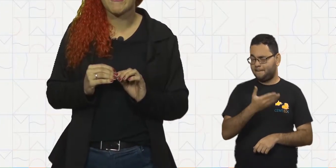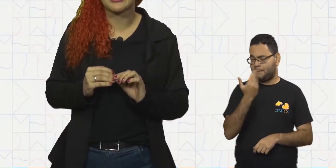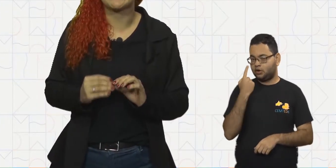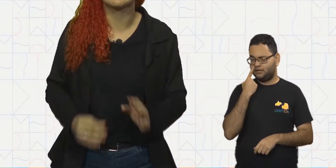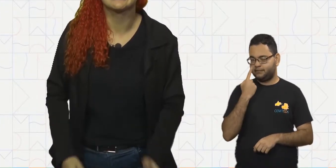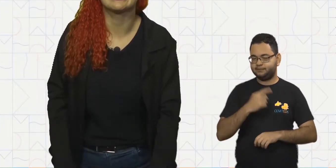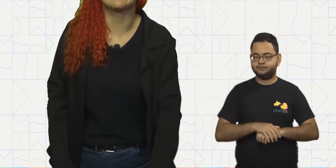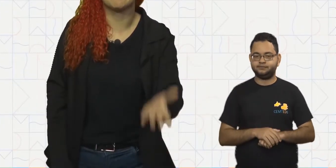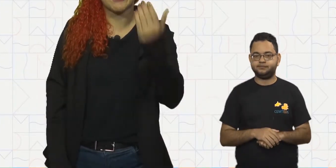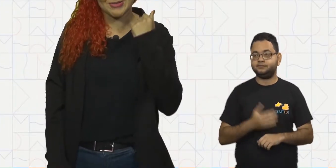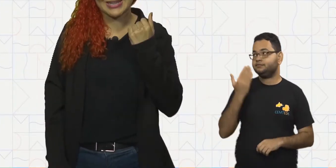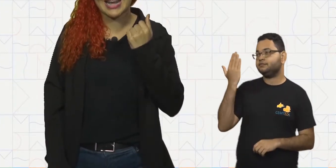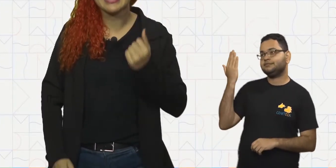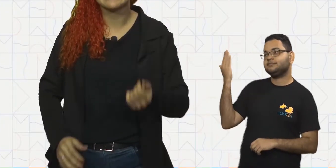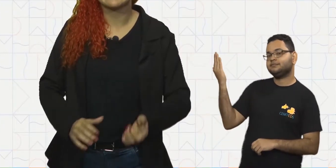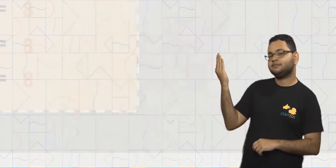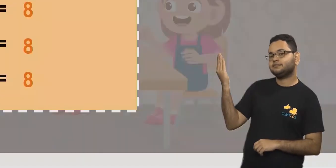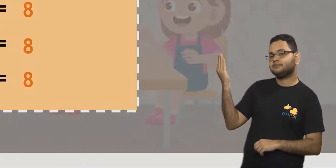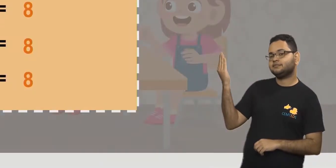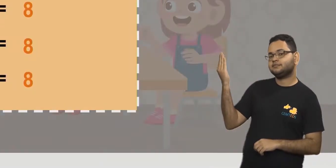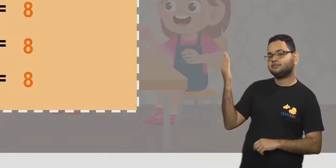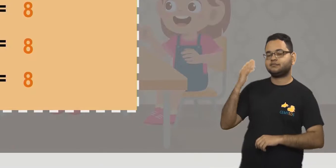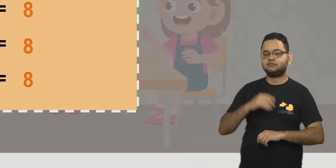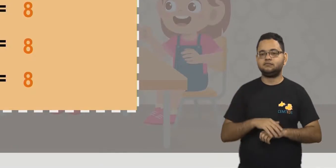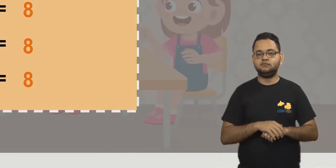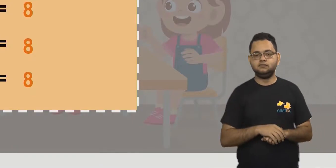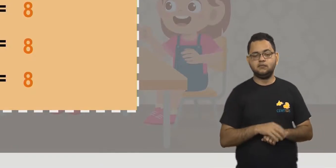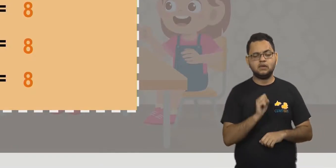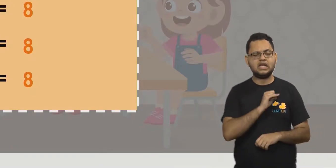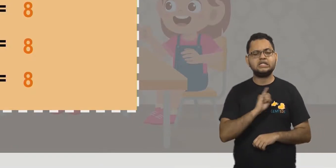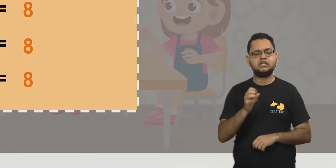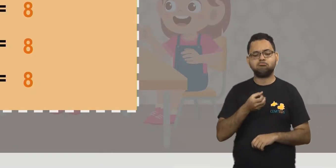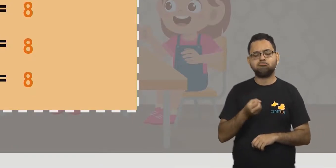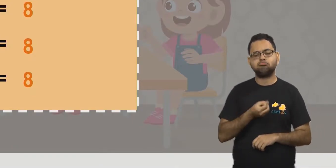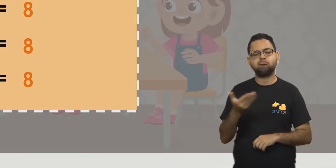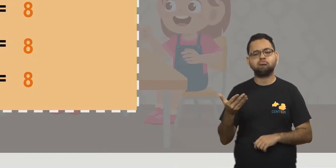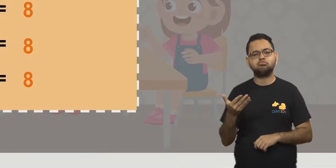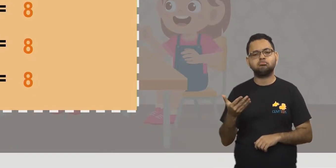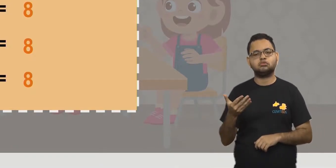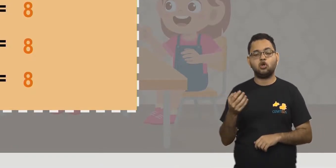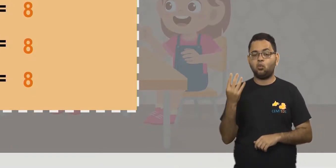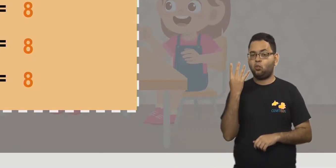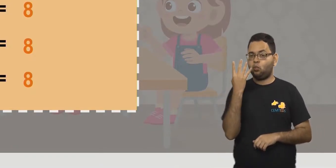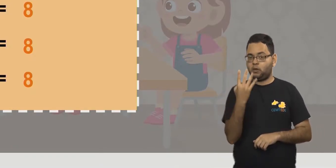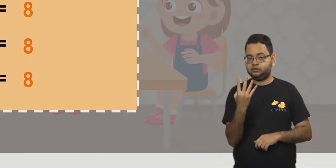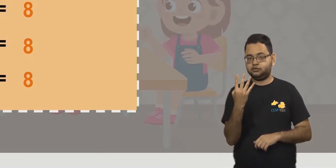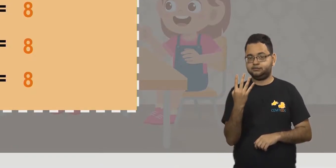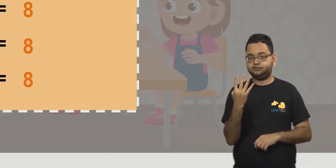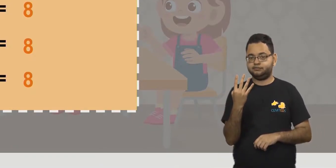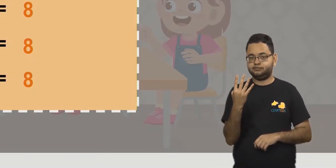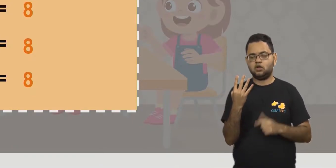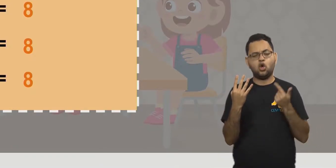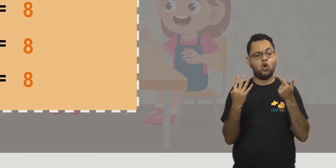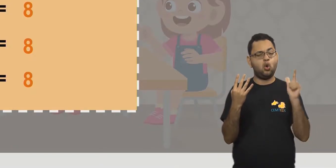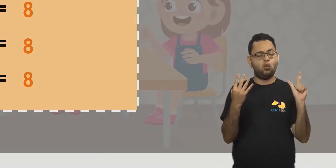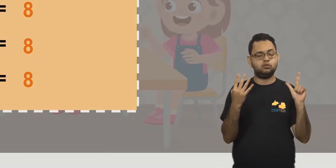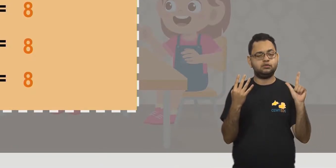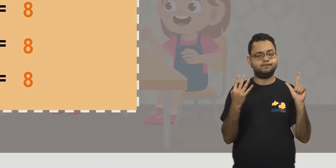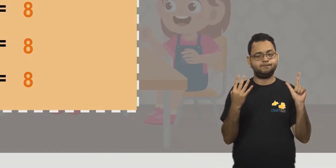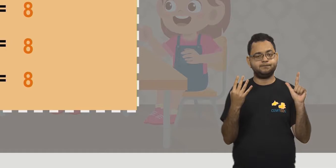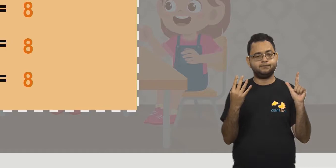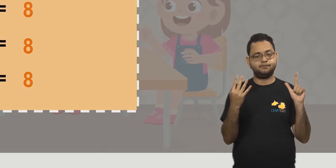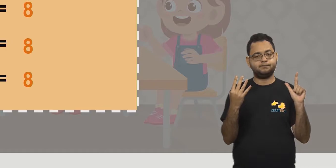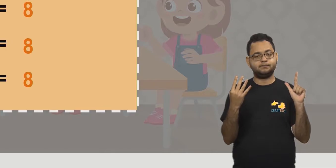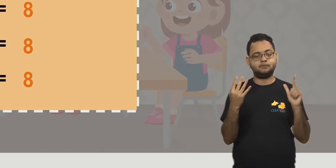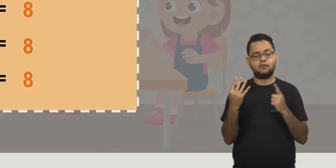tarde igual a oito então vamos lá olha só se eu jogo um dado e ele cai quatro